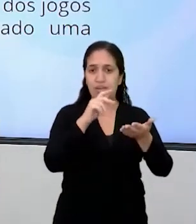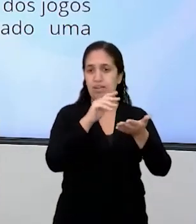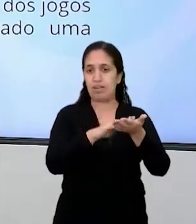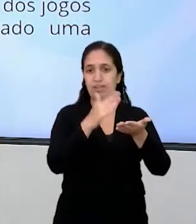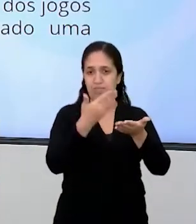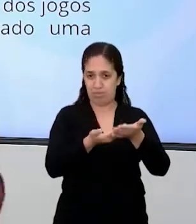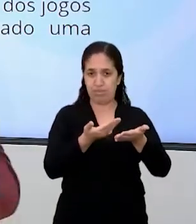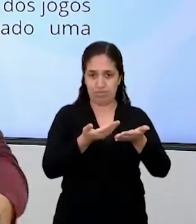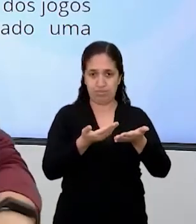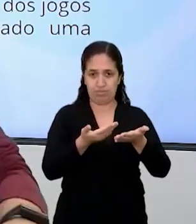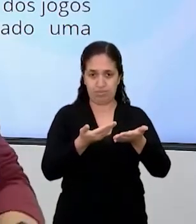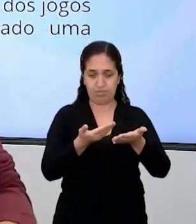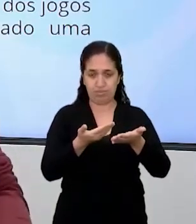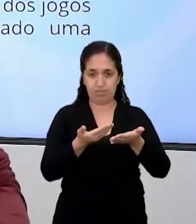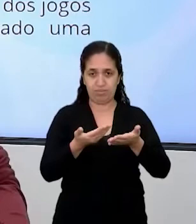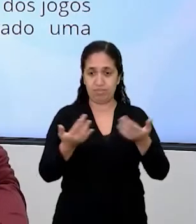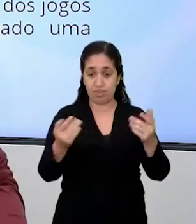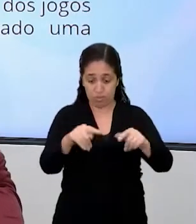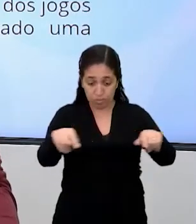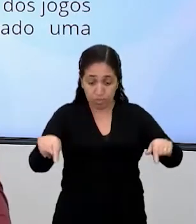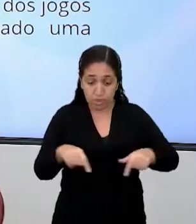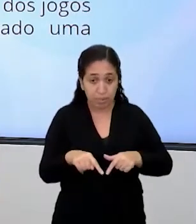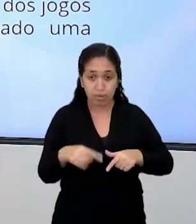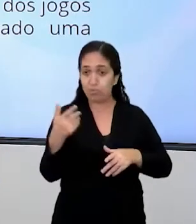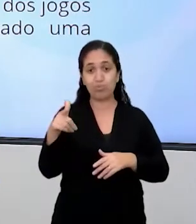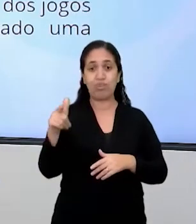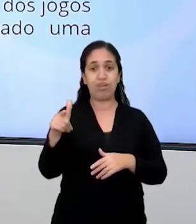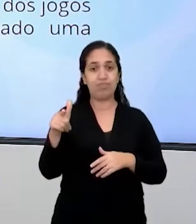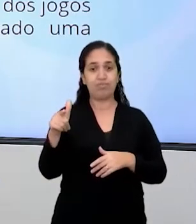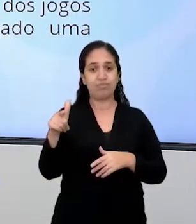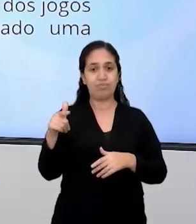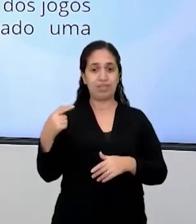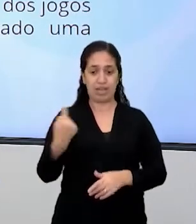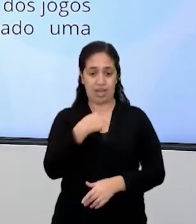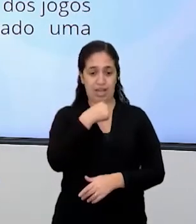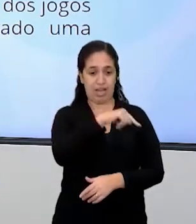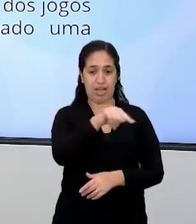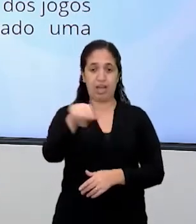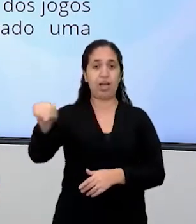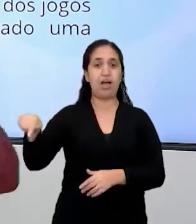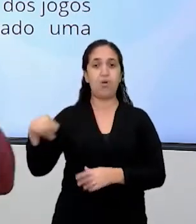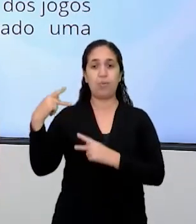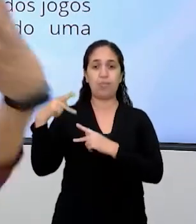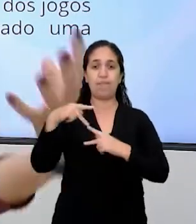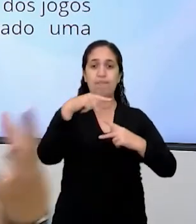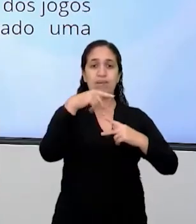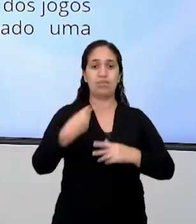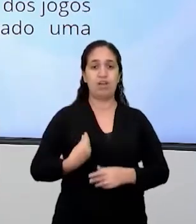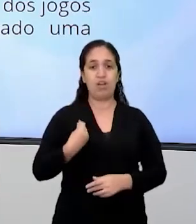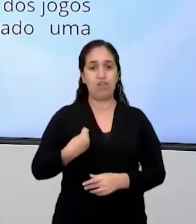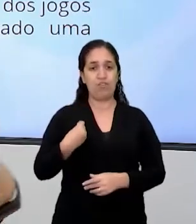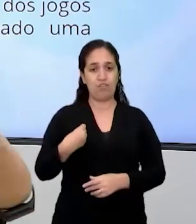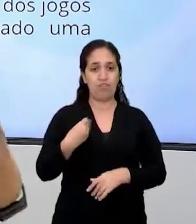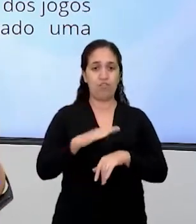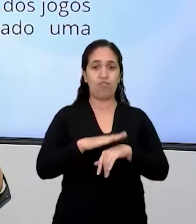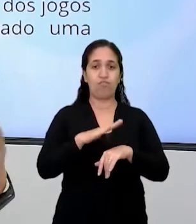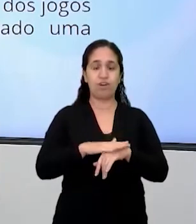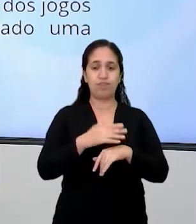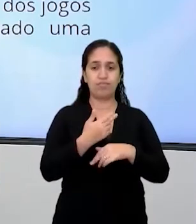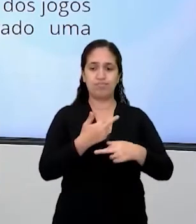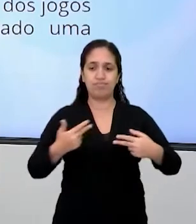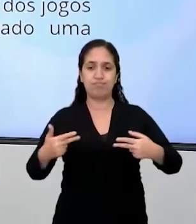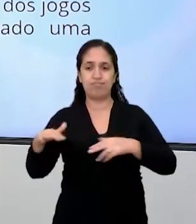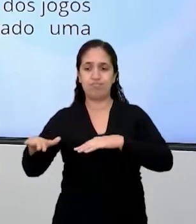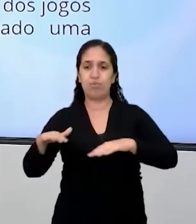quê? Porque aí eu não tenho aquele tabuleiro. Os personagens somos nós ali, ao vivo, fazendo toda